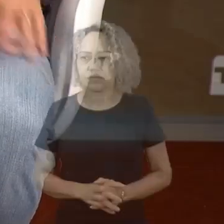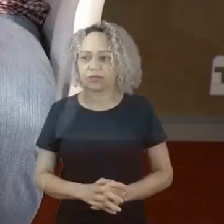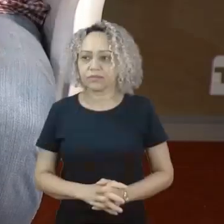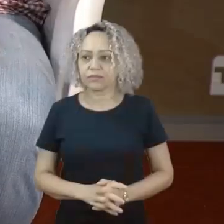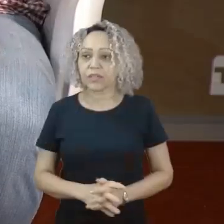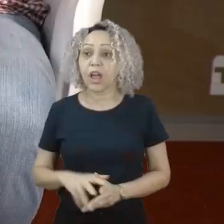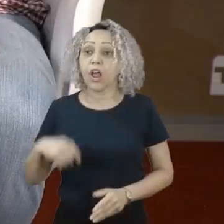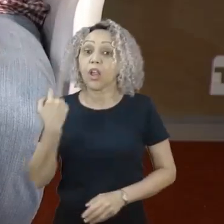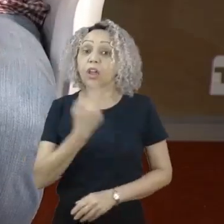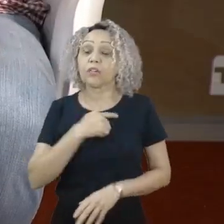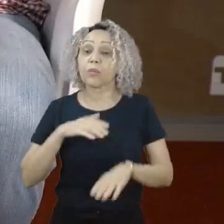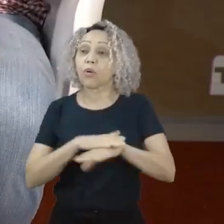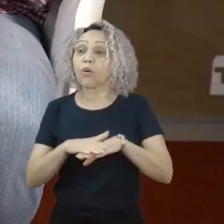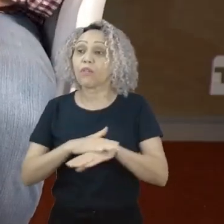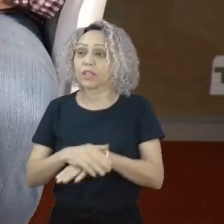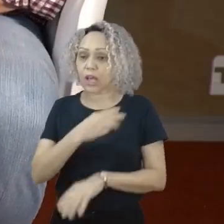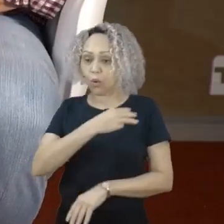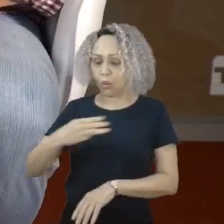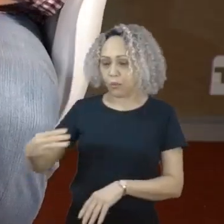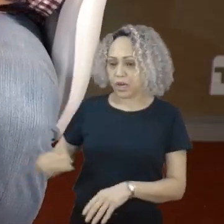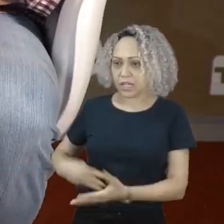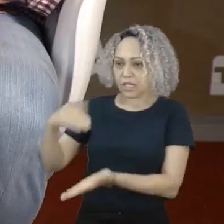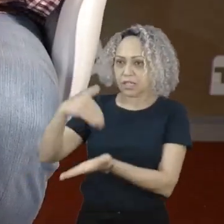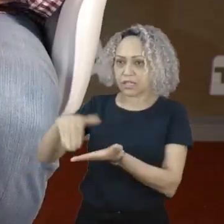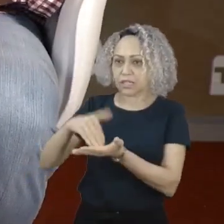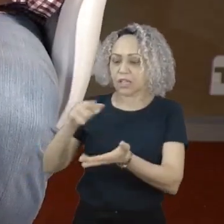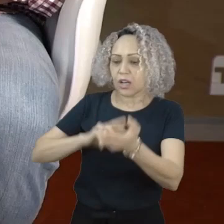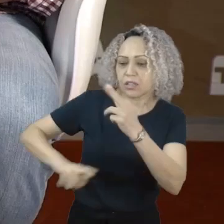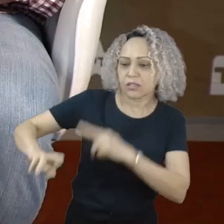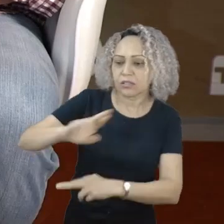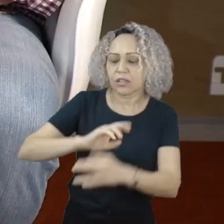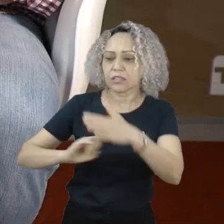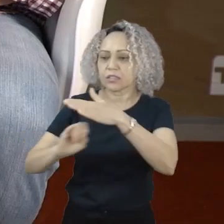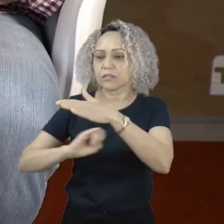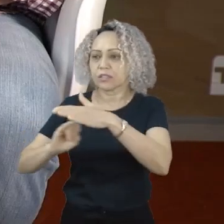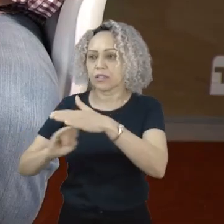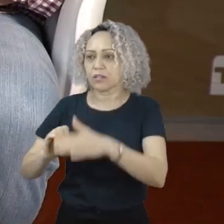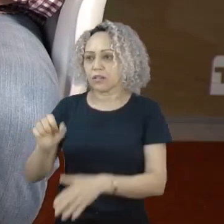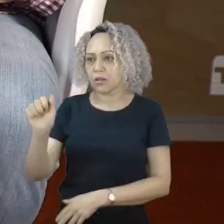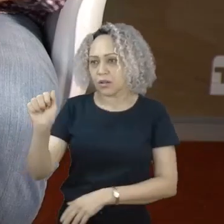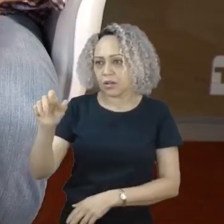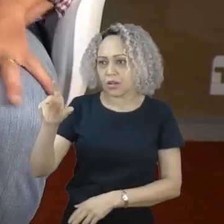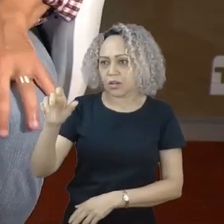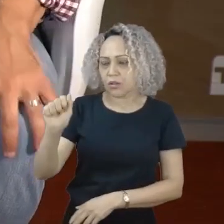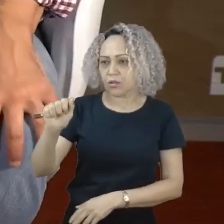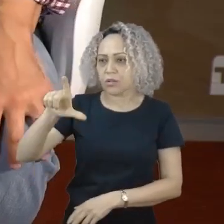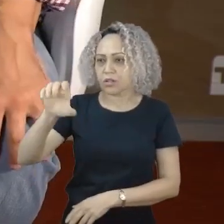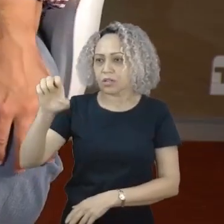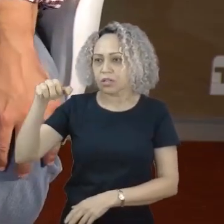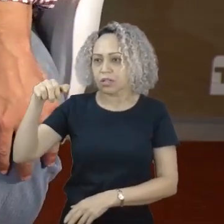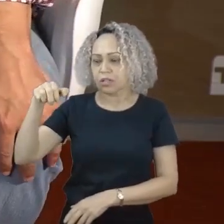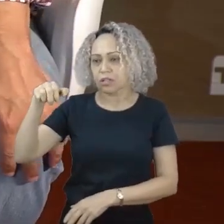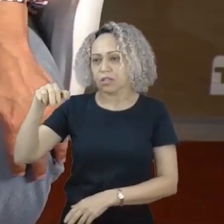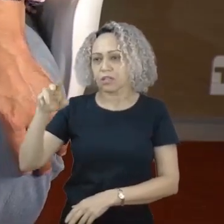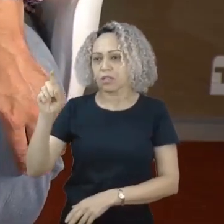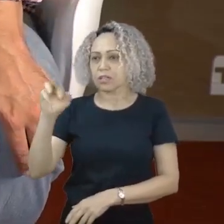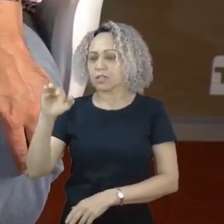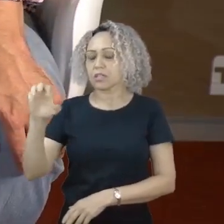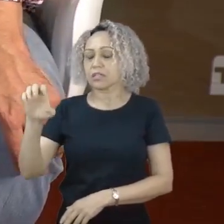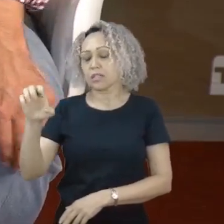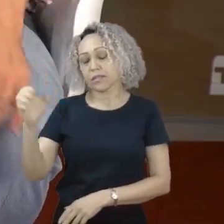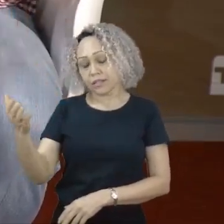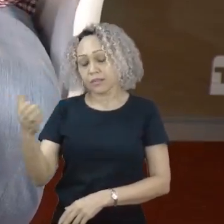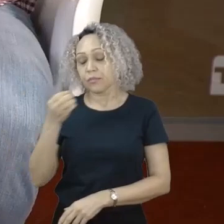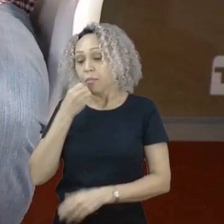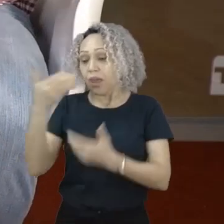A gente conversa agora com o ministro da Secretaria de Relações Institucionais, Alexandre Padilha. Boa tarde, ministro, bem-vindo. Opa, um